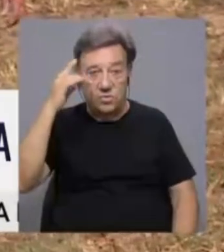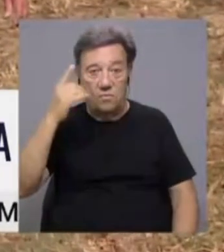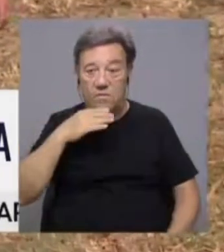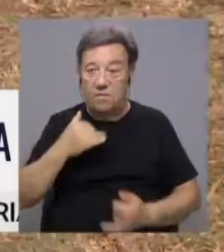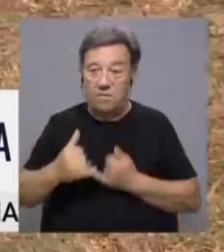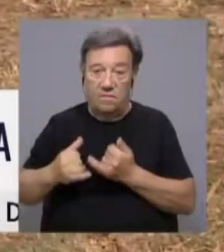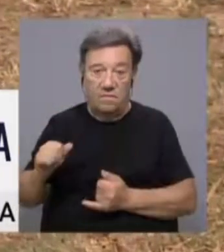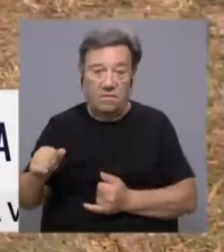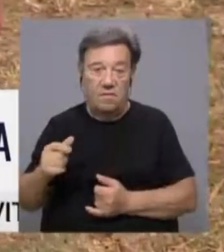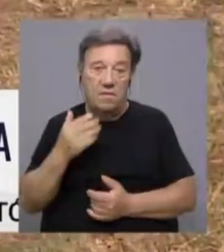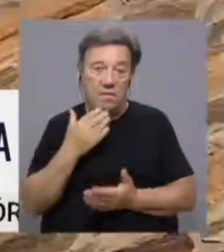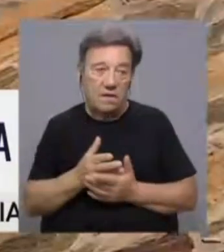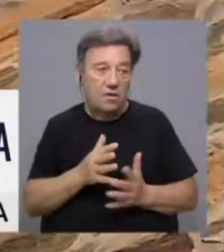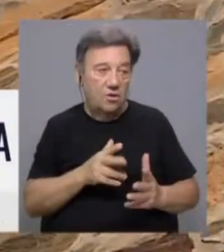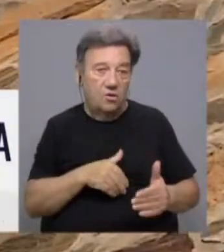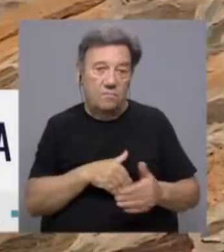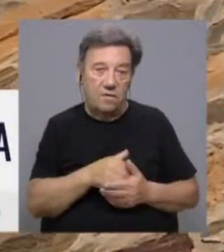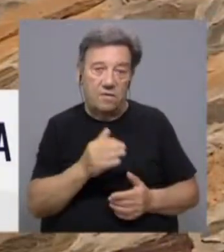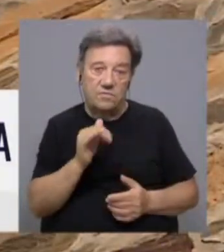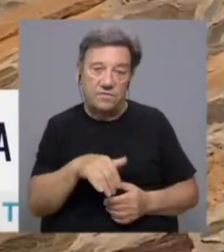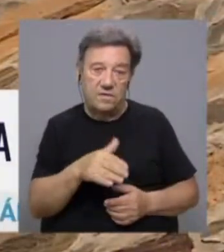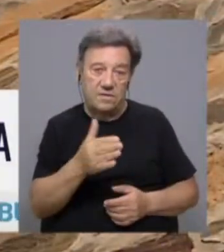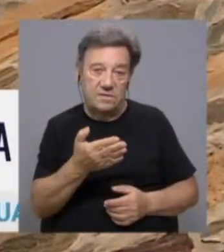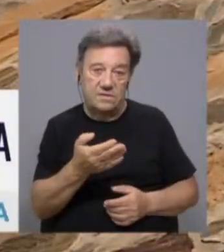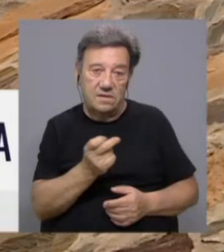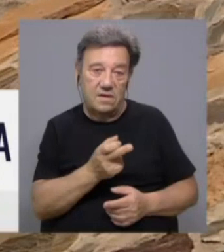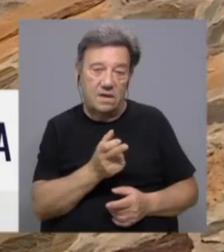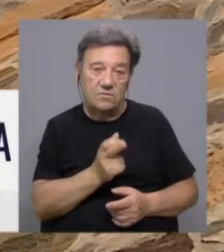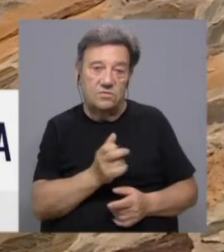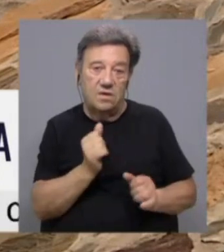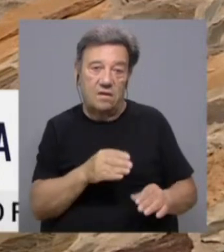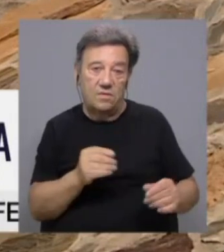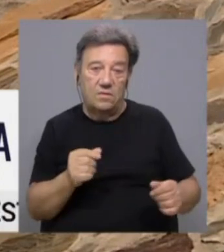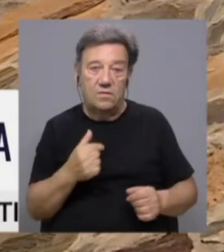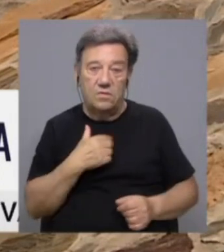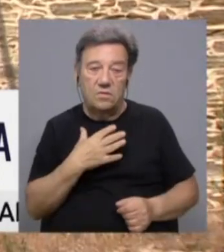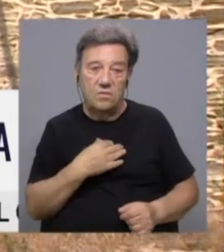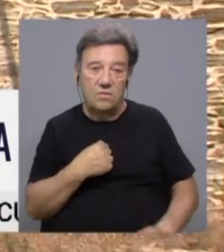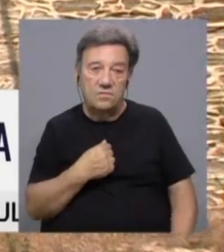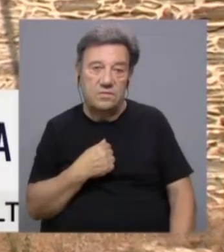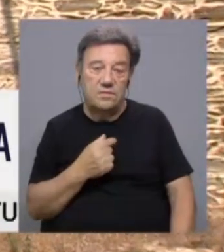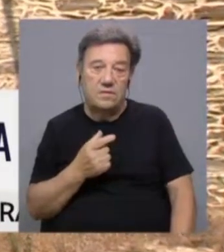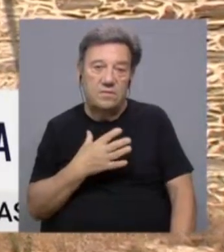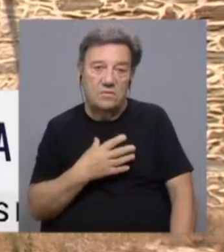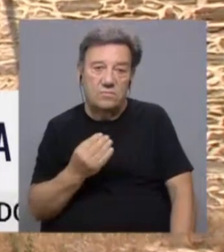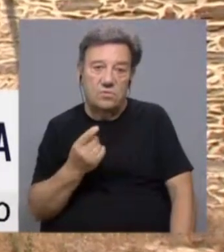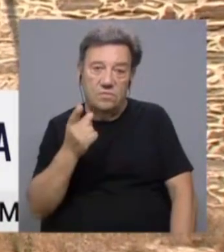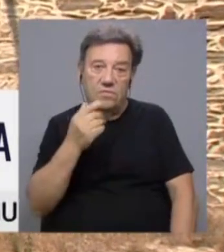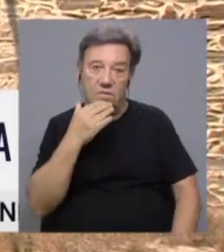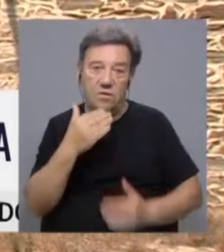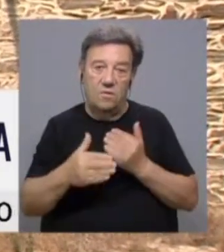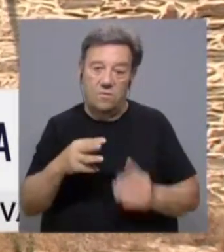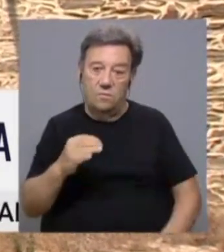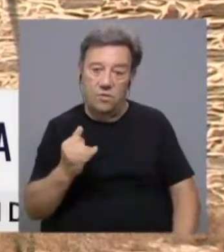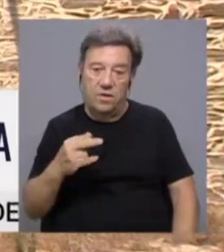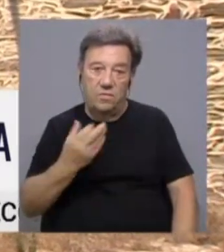descendentes levou à recuperação ao fim de 70 anos de abandono. Eu gosto muito de moinhos